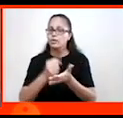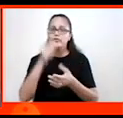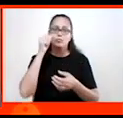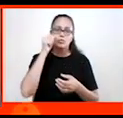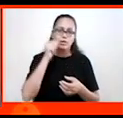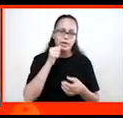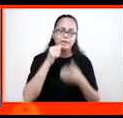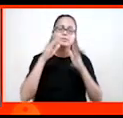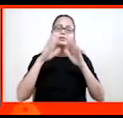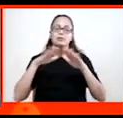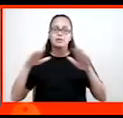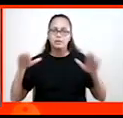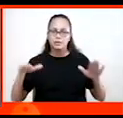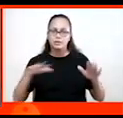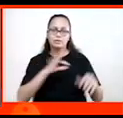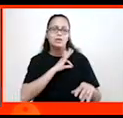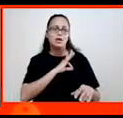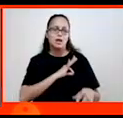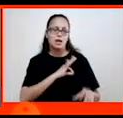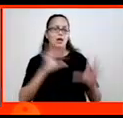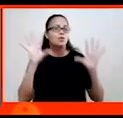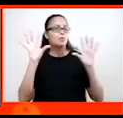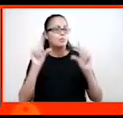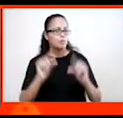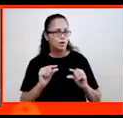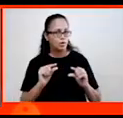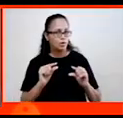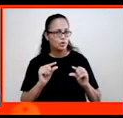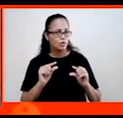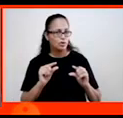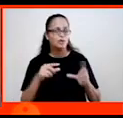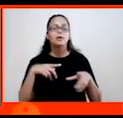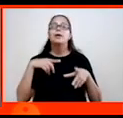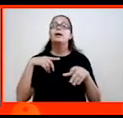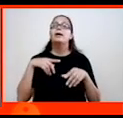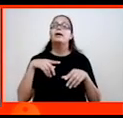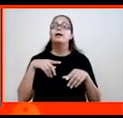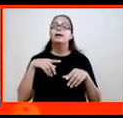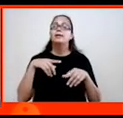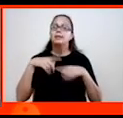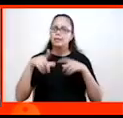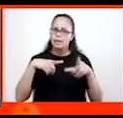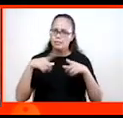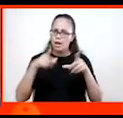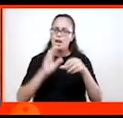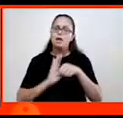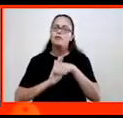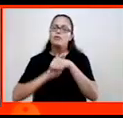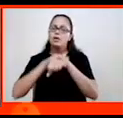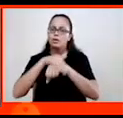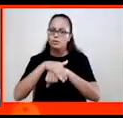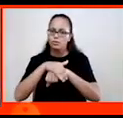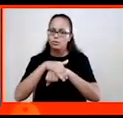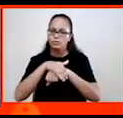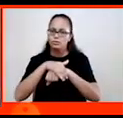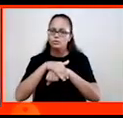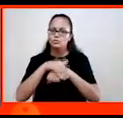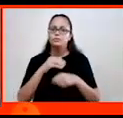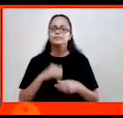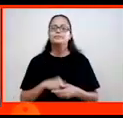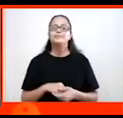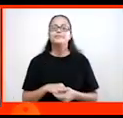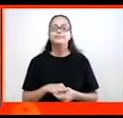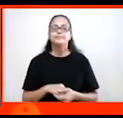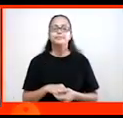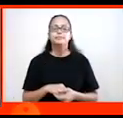mais baixos do que dos homens. Instituiu-se o trabalho noturno, né? A fábrica passou a funcionar 24 horas, com trabalhadores trabalhando durante o período da